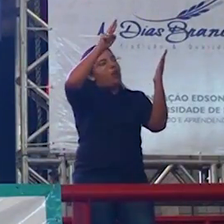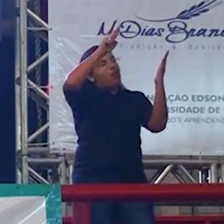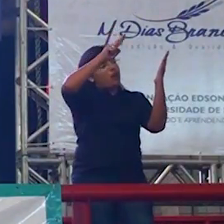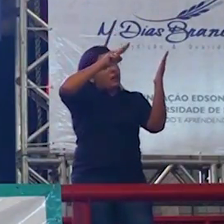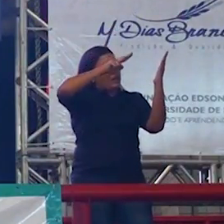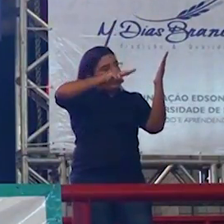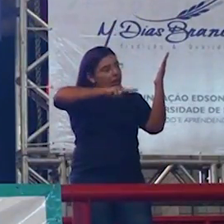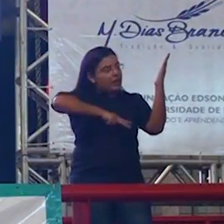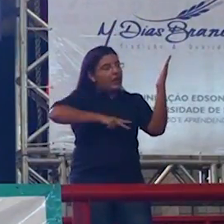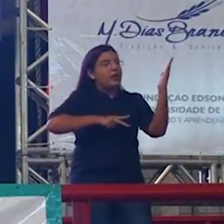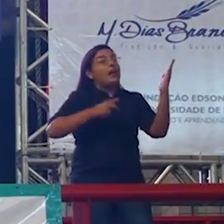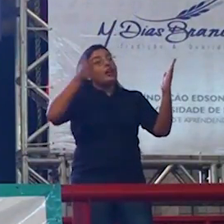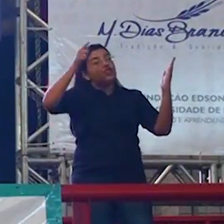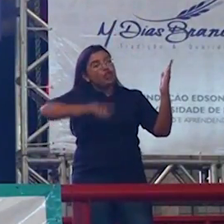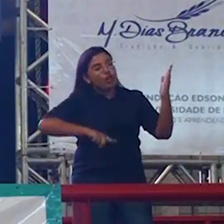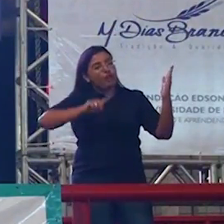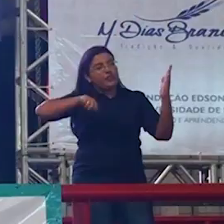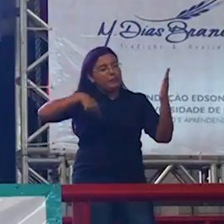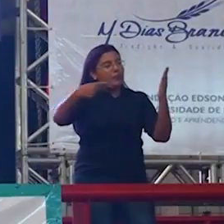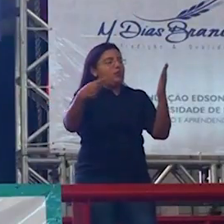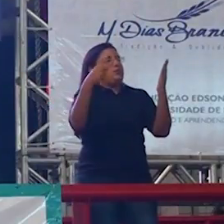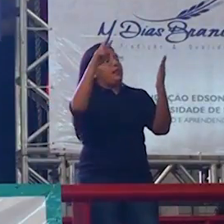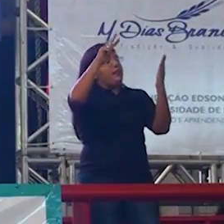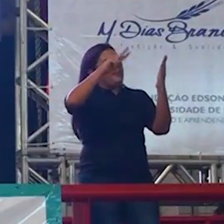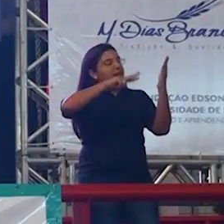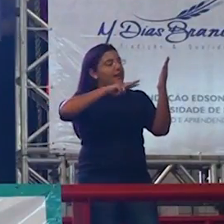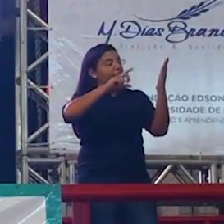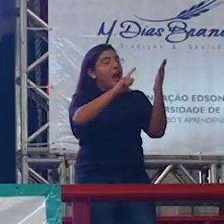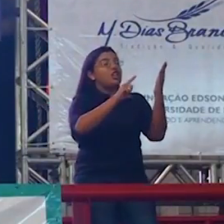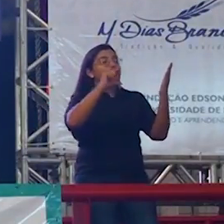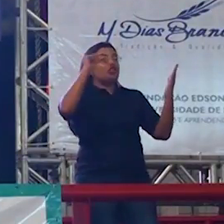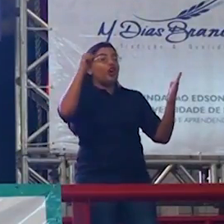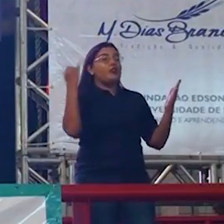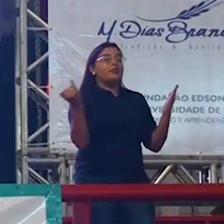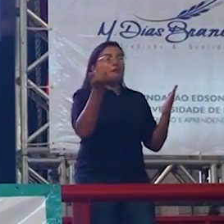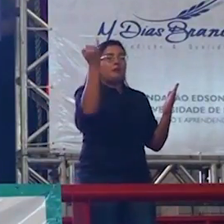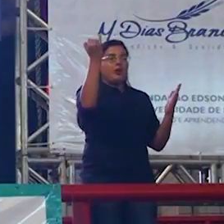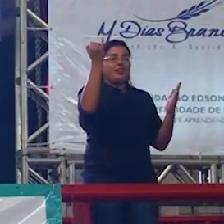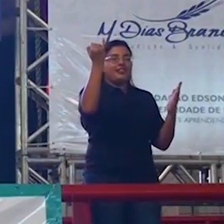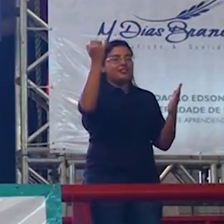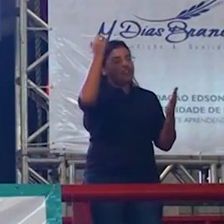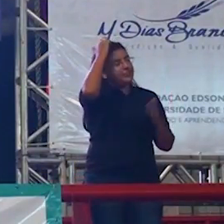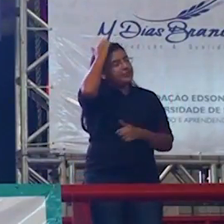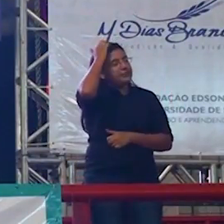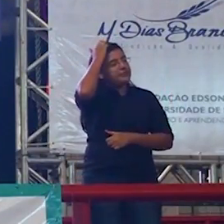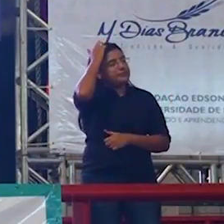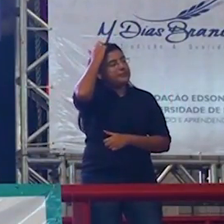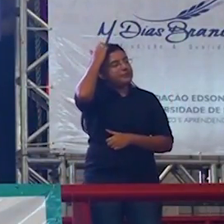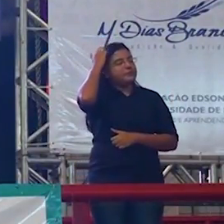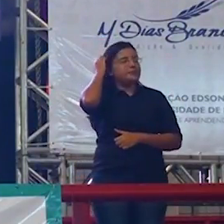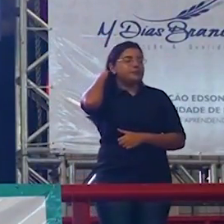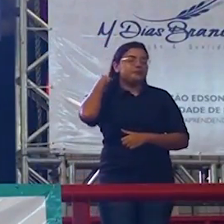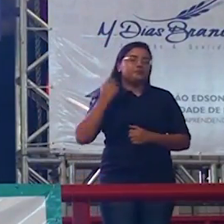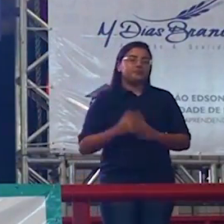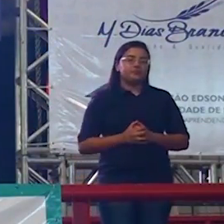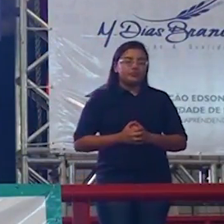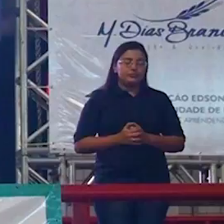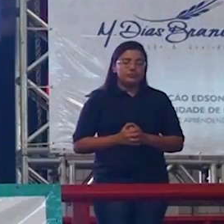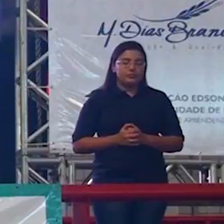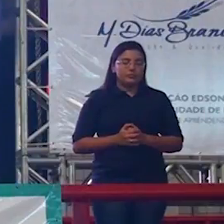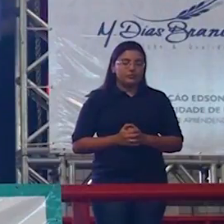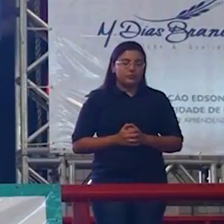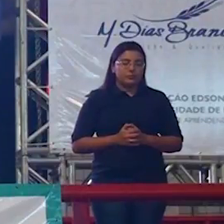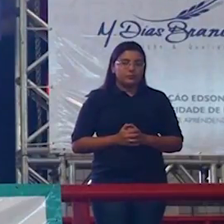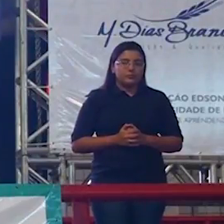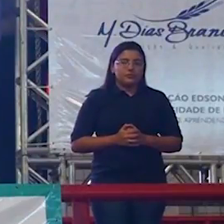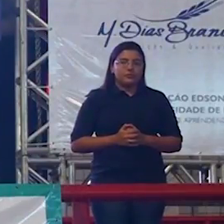jamais. Porque quem grifa numa primeira leitura nem lê bem, porque para o tempo todo e fica desconcentrando. E nem grifa que